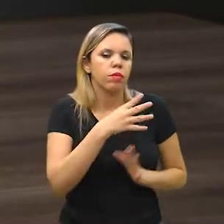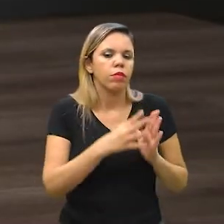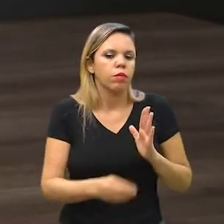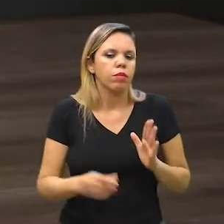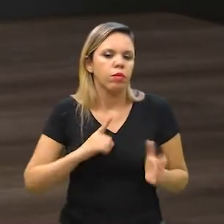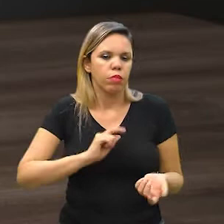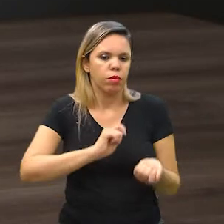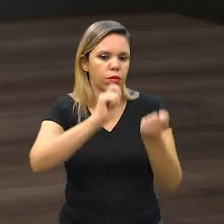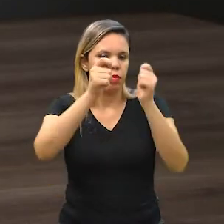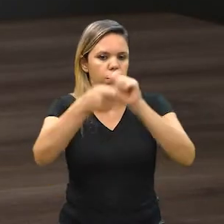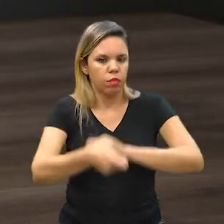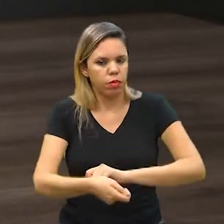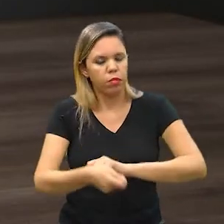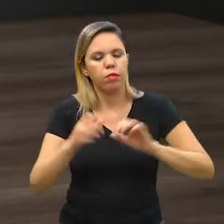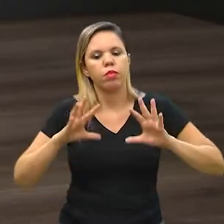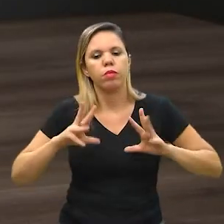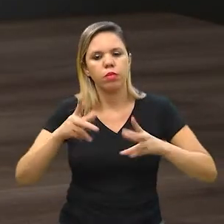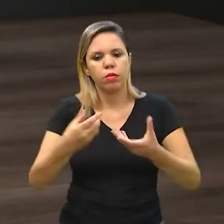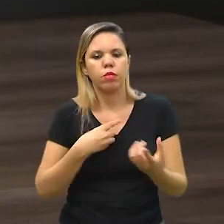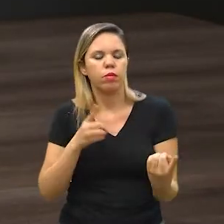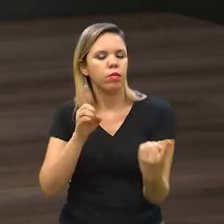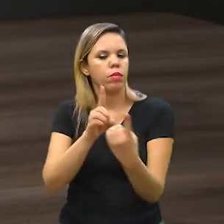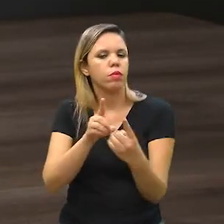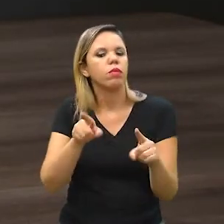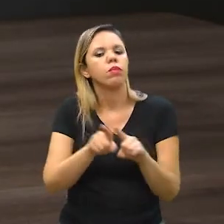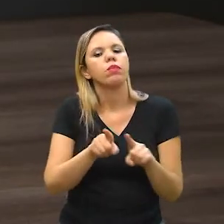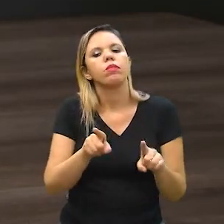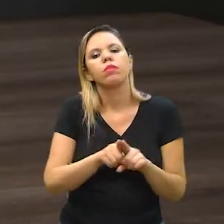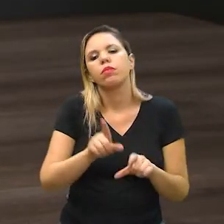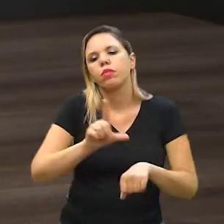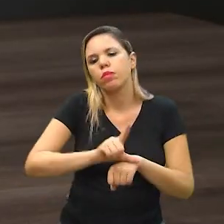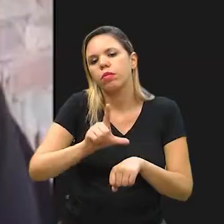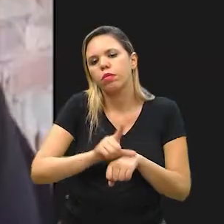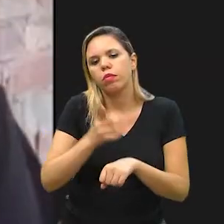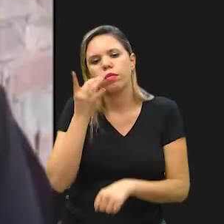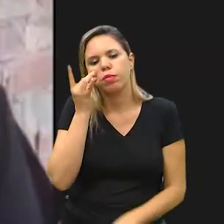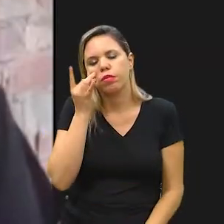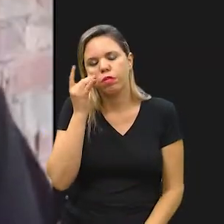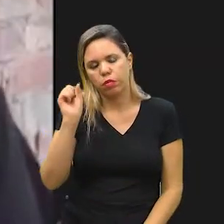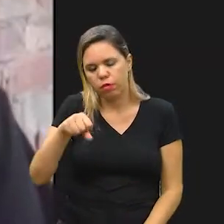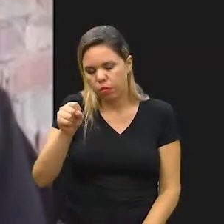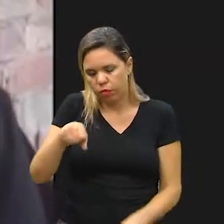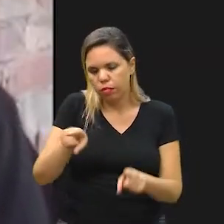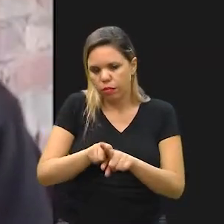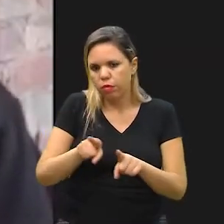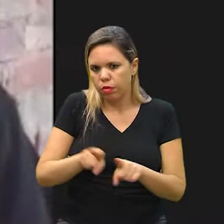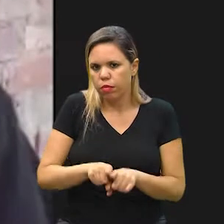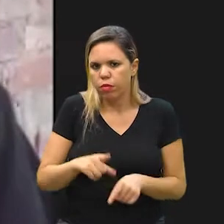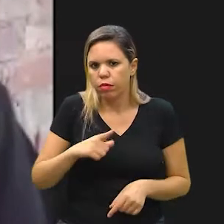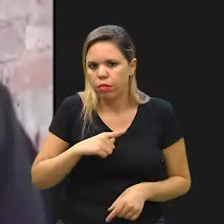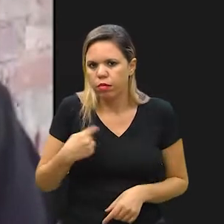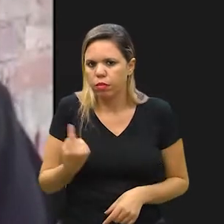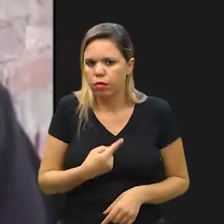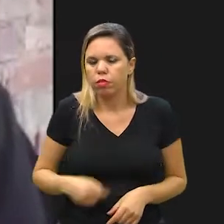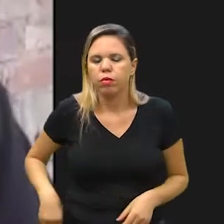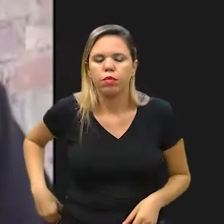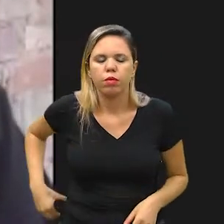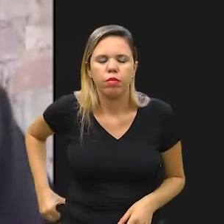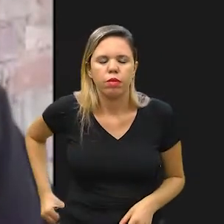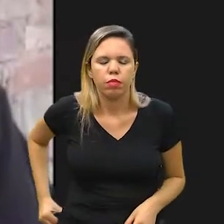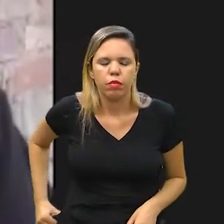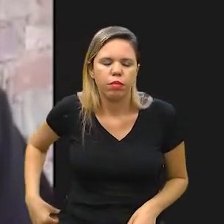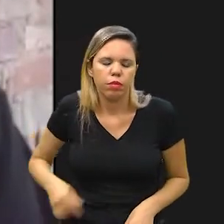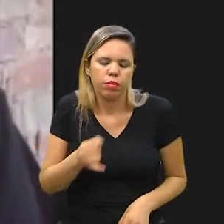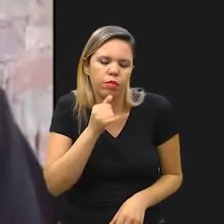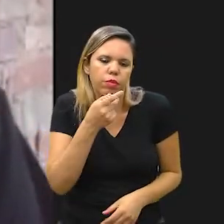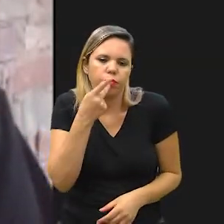Teve que adaptar toda uma forma de atender também na loja física? Também na loja física. Eu falo assim, a